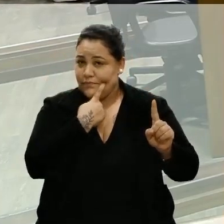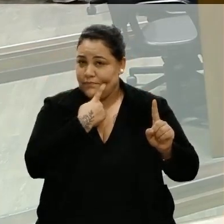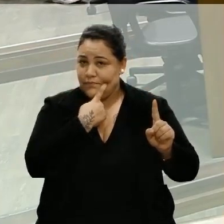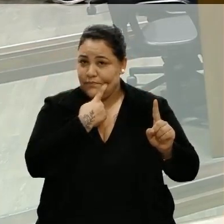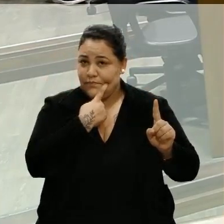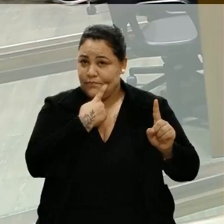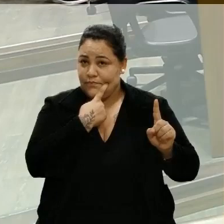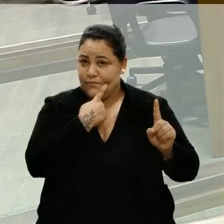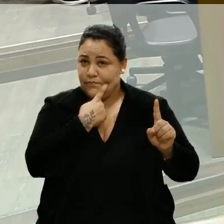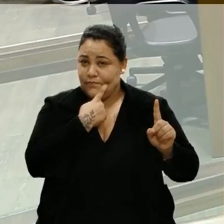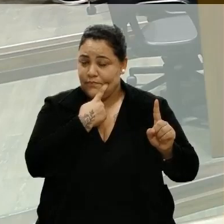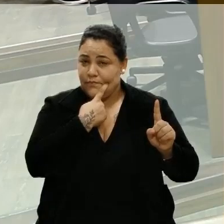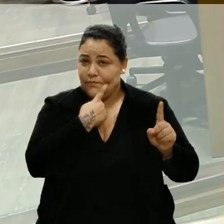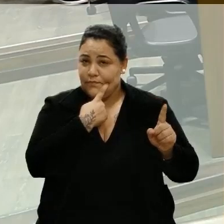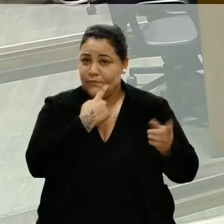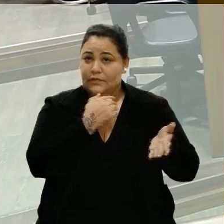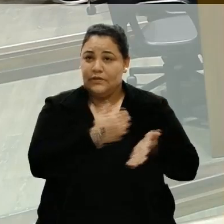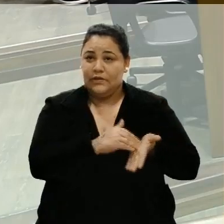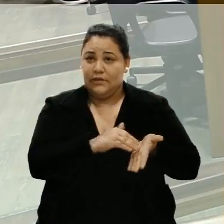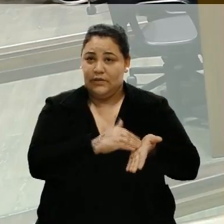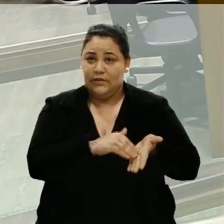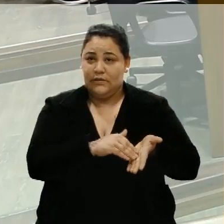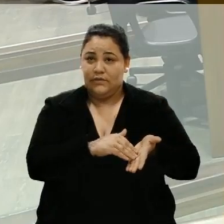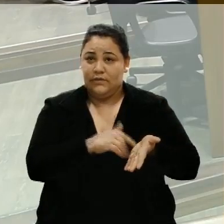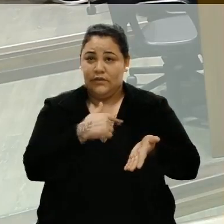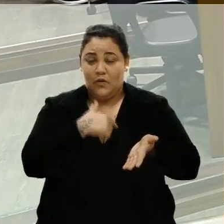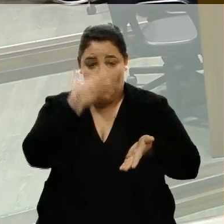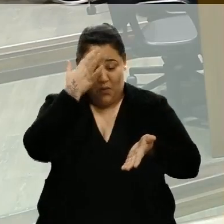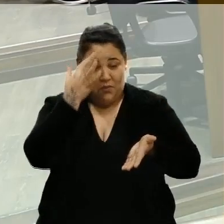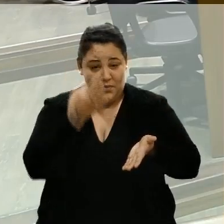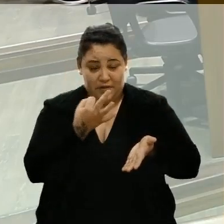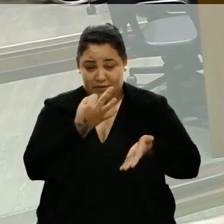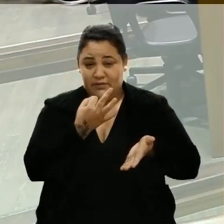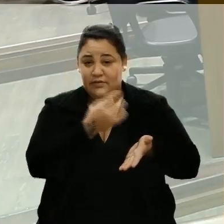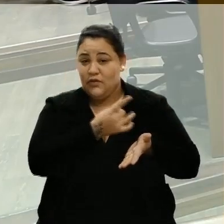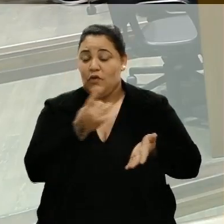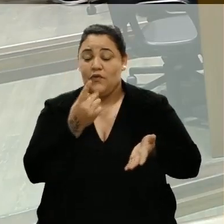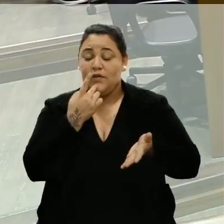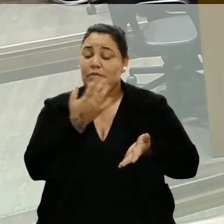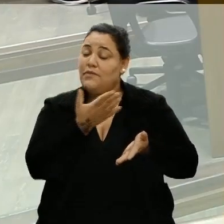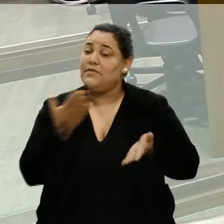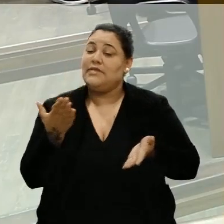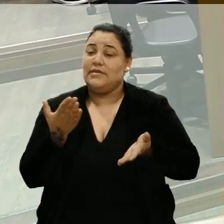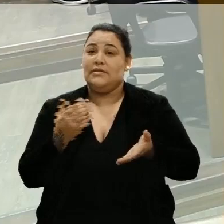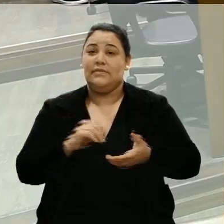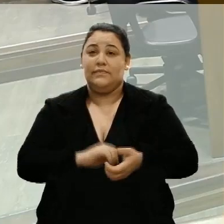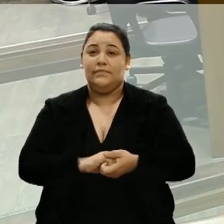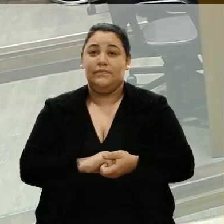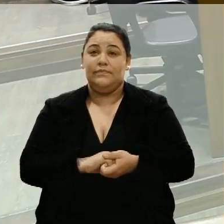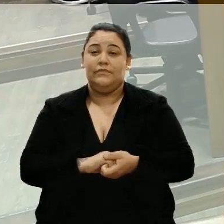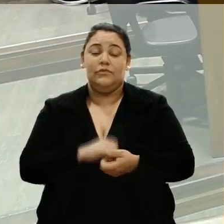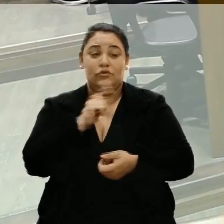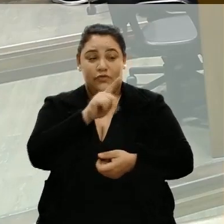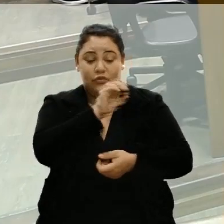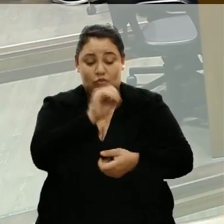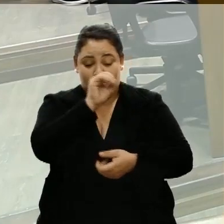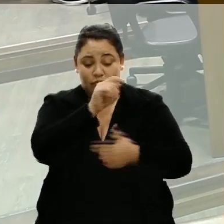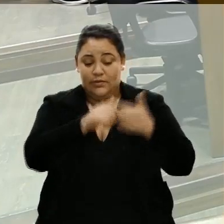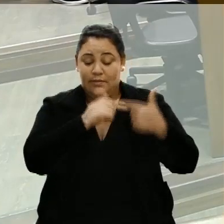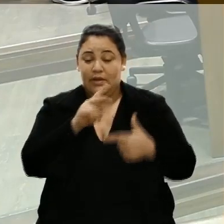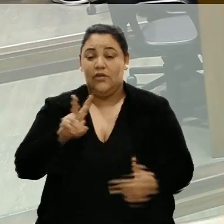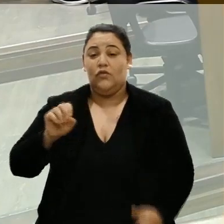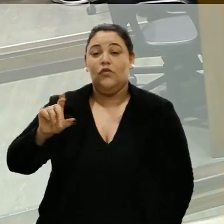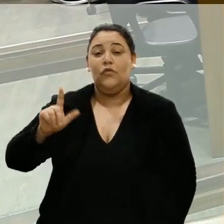atual secretário Volmir não me compreendam que eu esteja falando para vocês, tá? Especificamente, que o senhor fez um excelente trabalho, o Volmir está